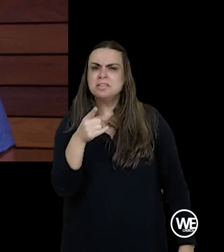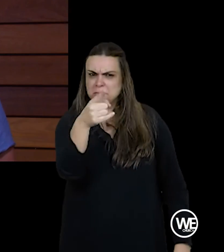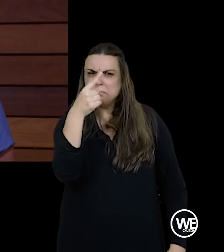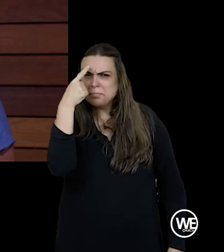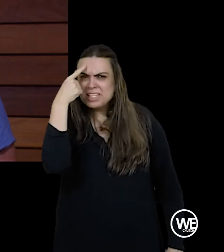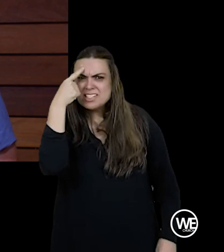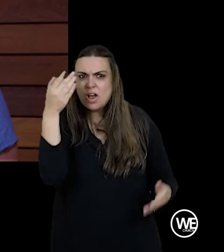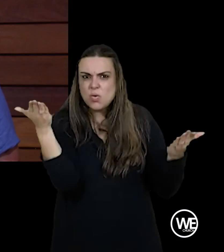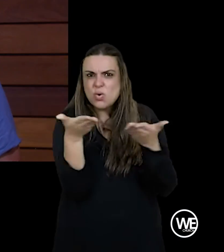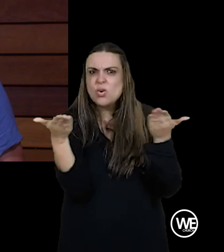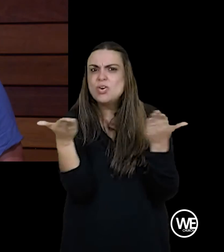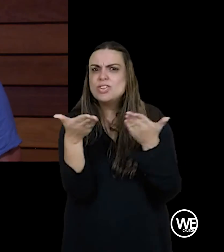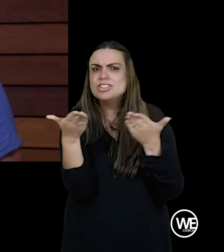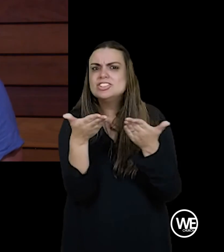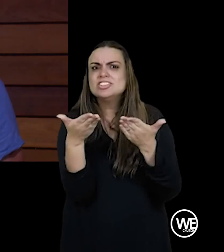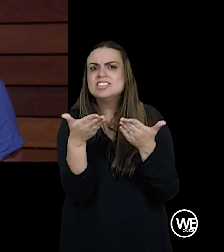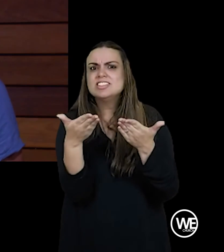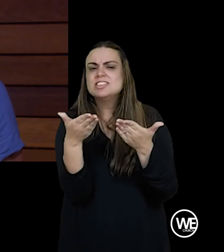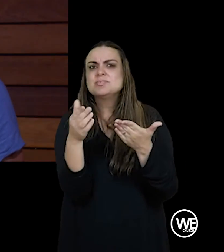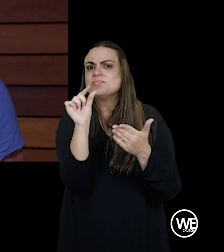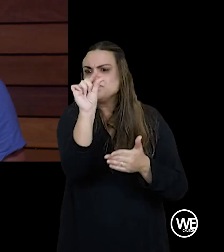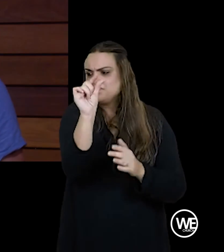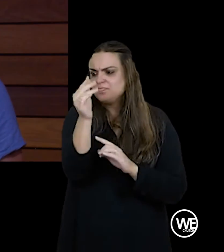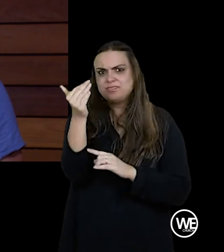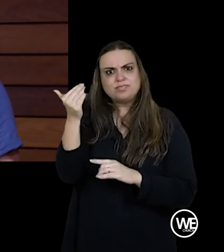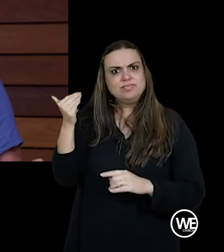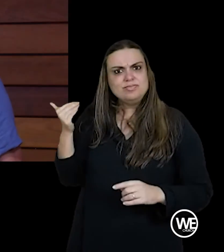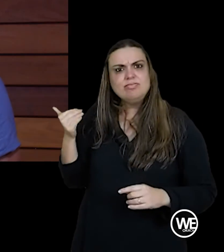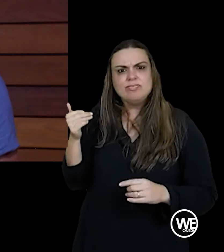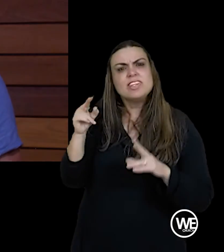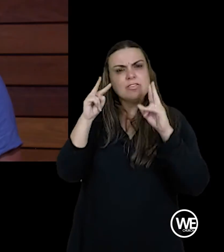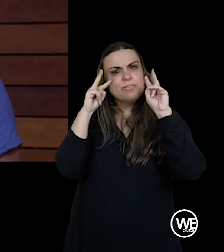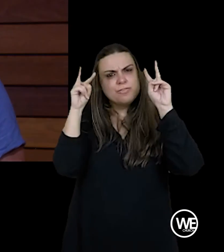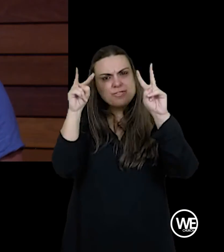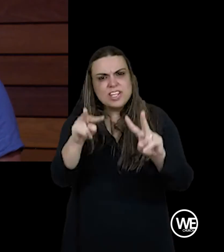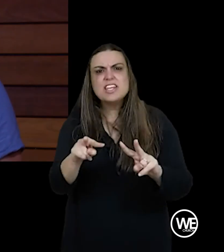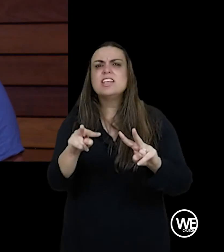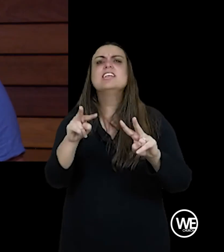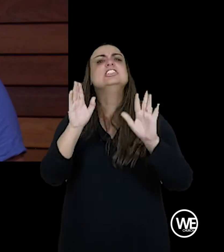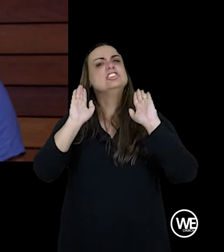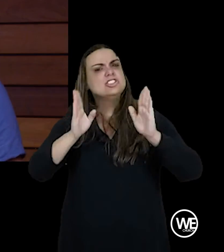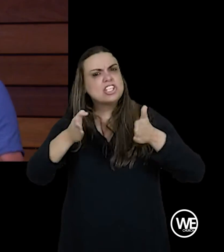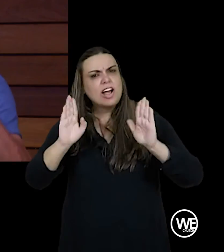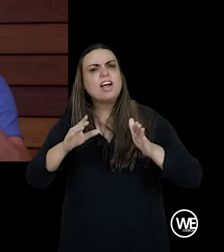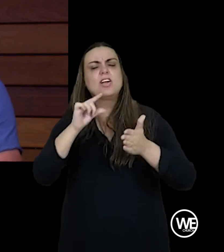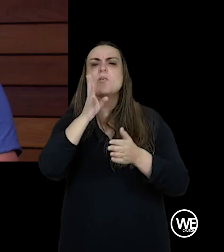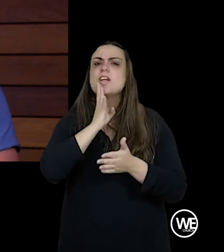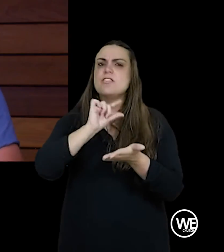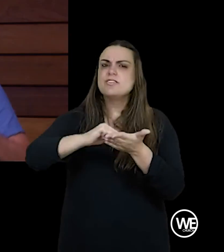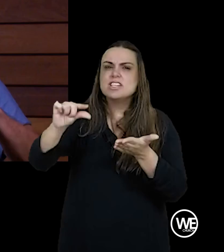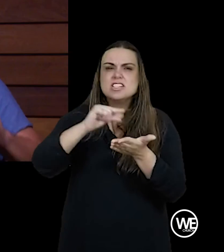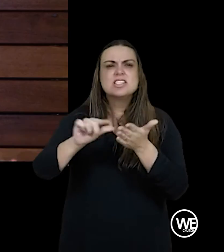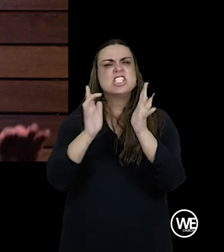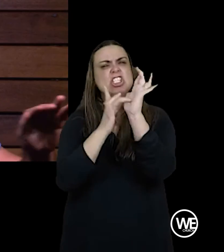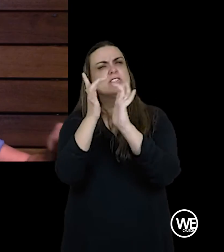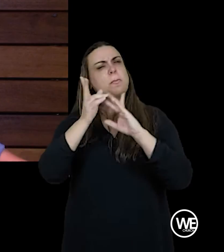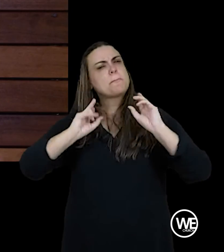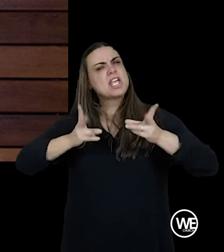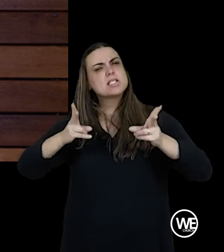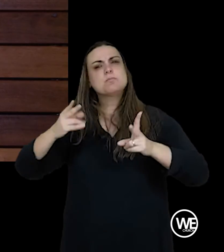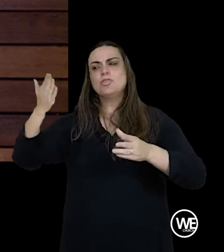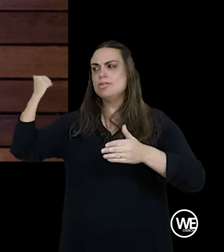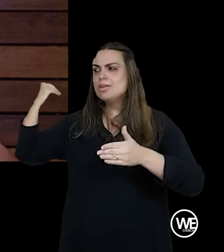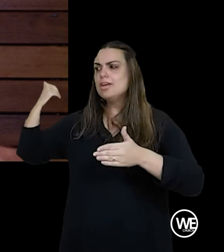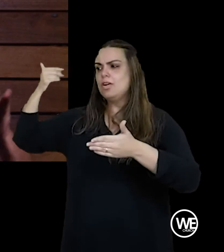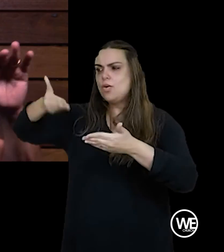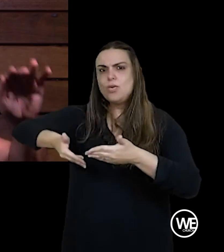tu contar. Há pouco nós ouvimos e várias vezes a gente escuta e conhece esse versículo, que Jesus é o mesmo hoje, ontem e